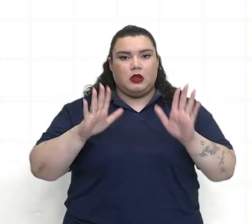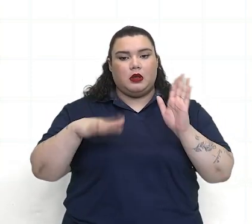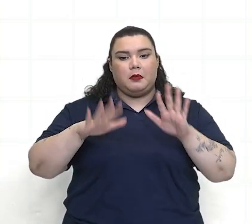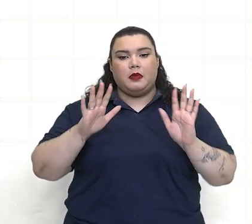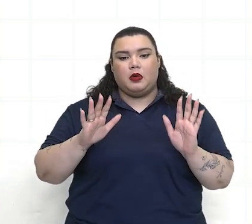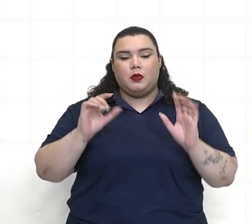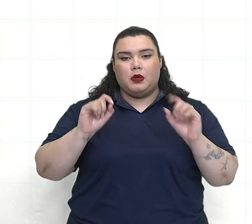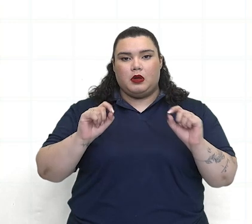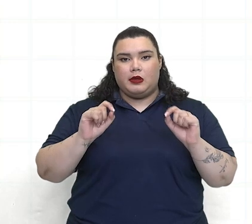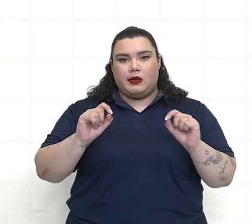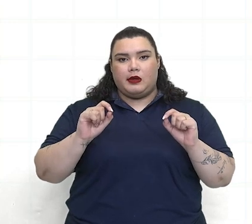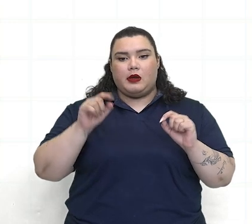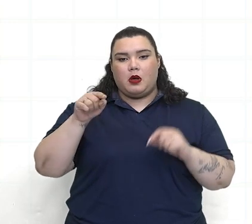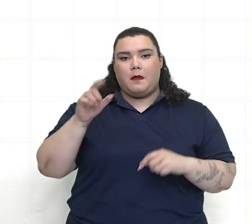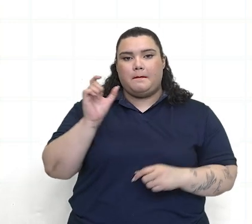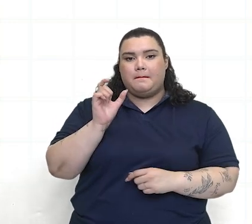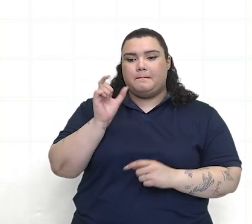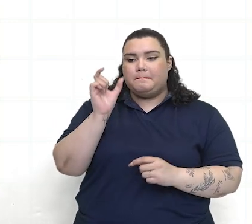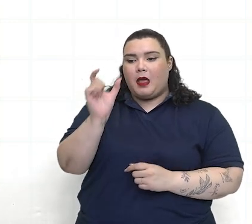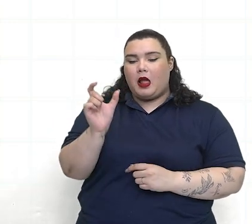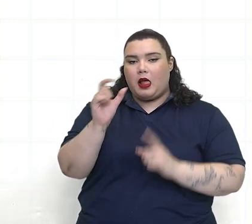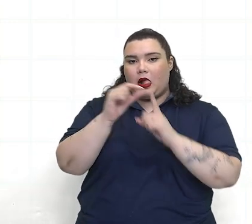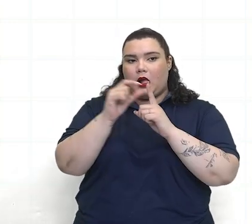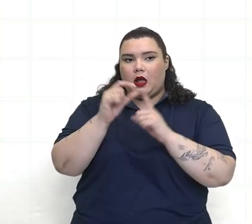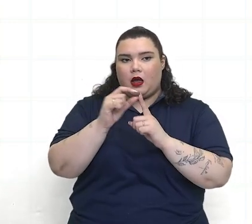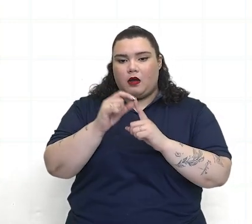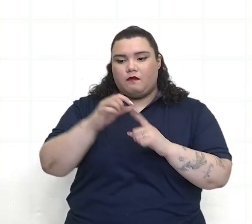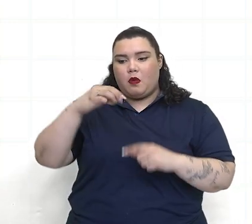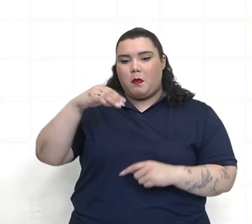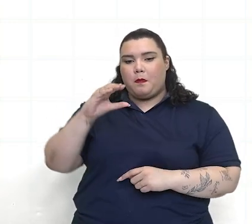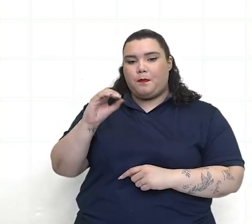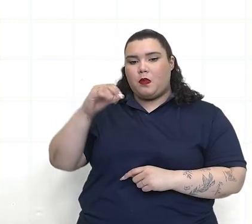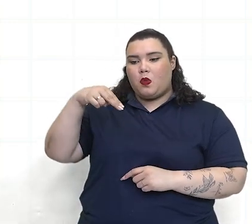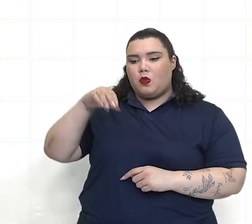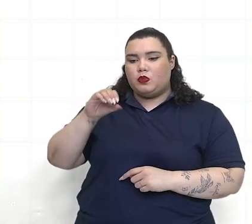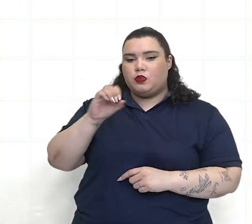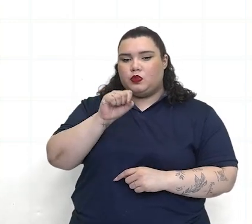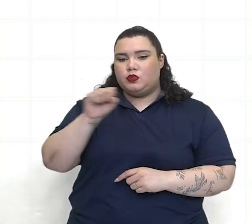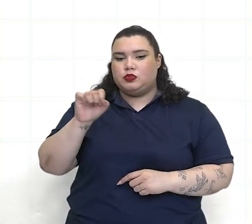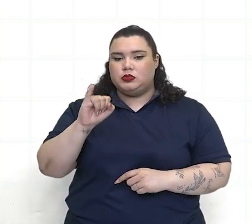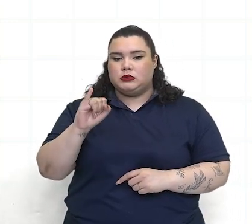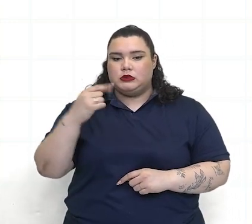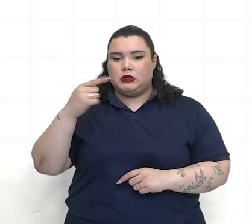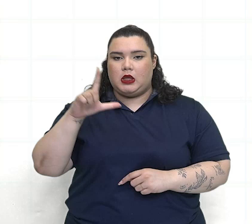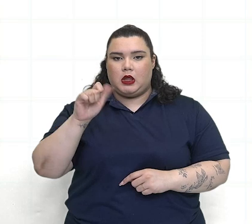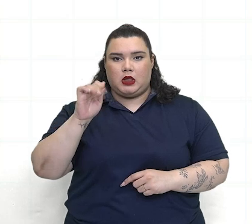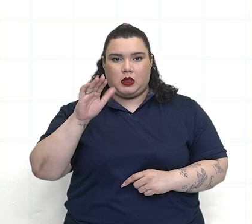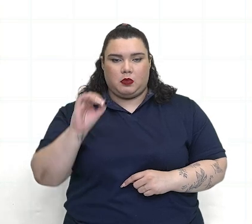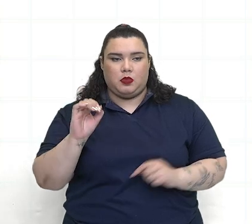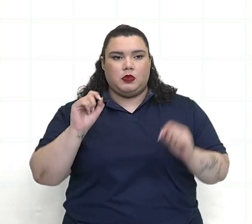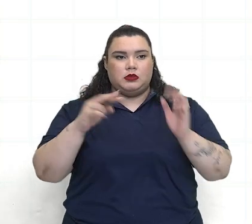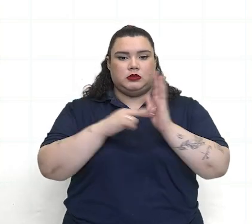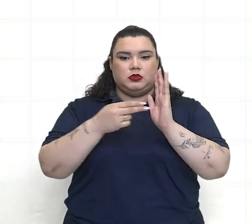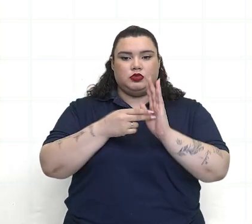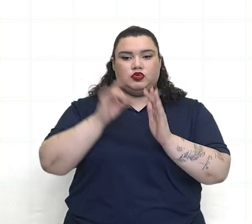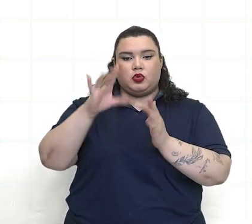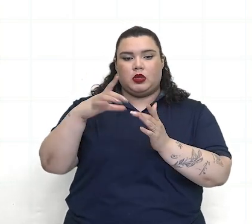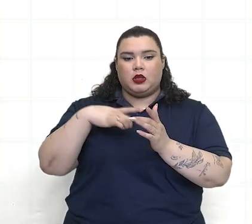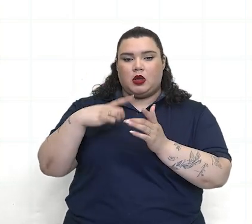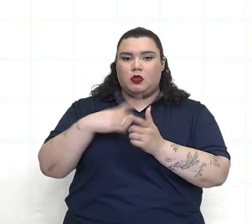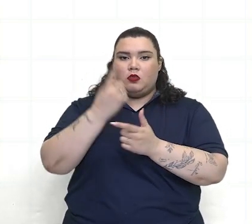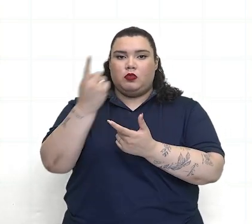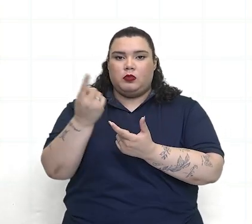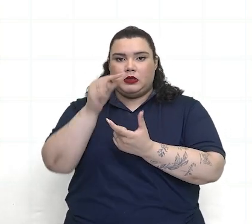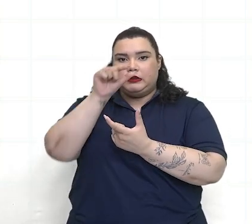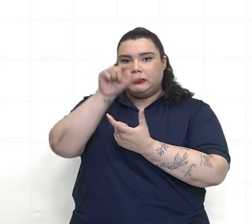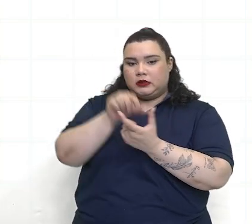monossílabos átonos, ou seja, aquelas palavras que só têm uma sílaba e que são átonas, com exceção destas,